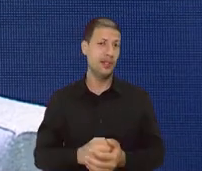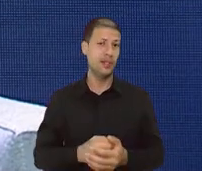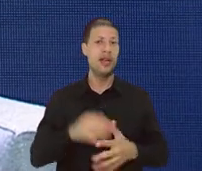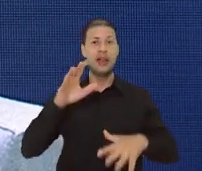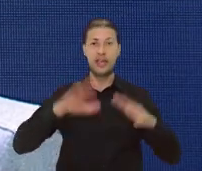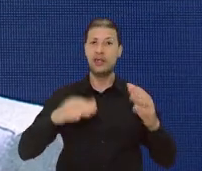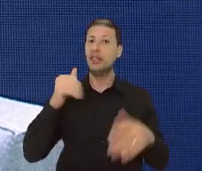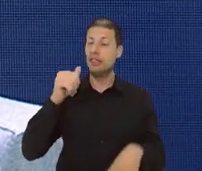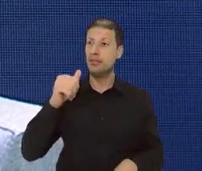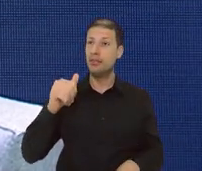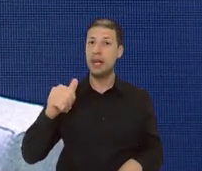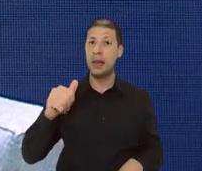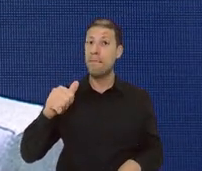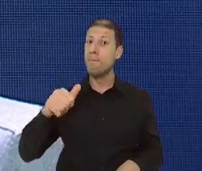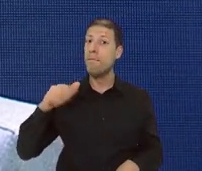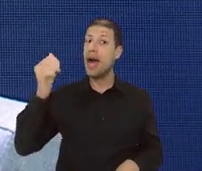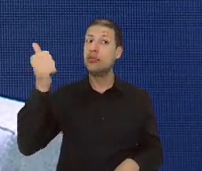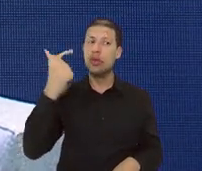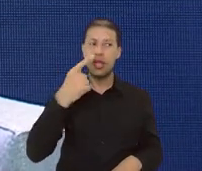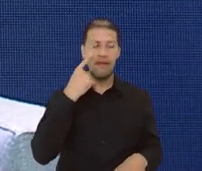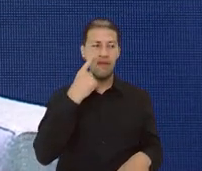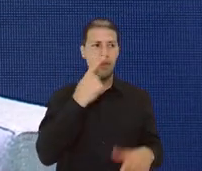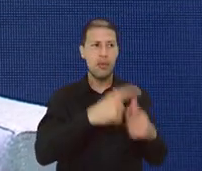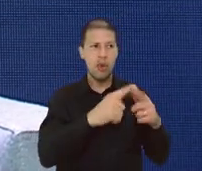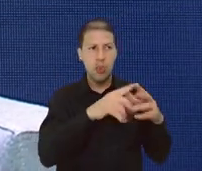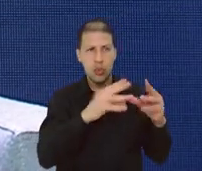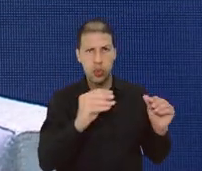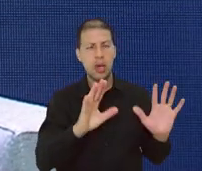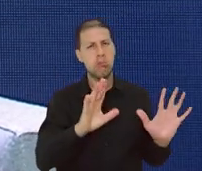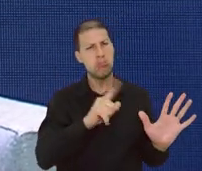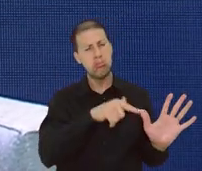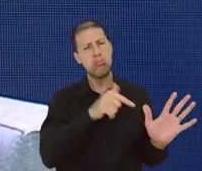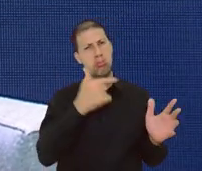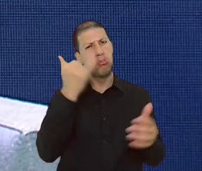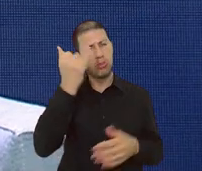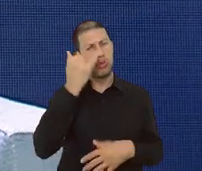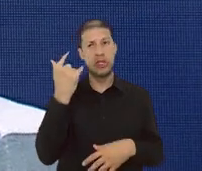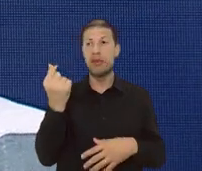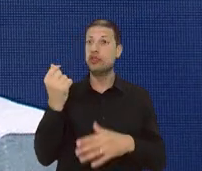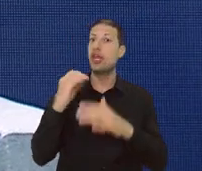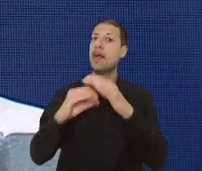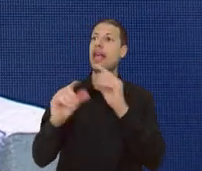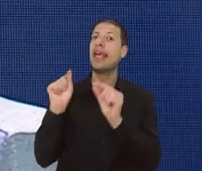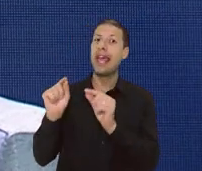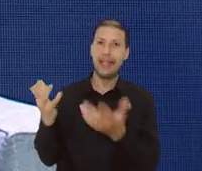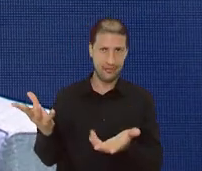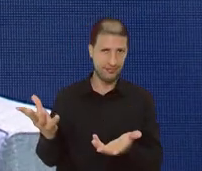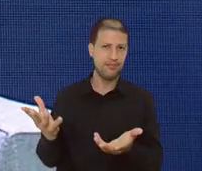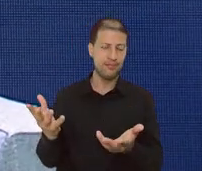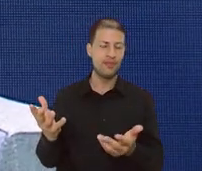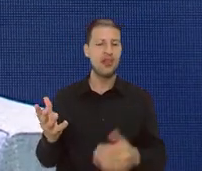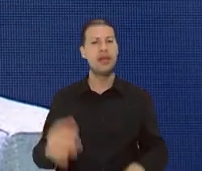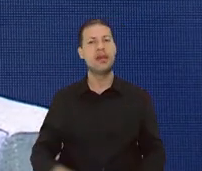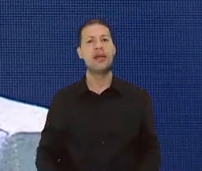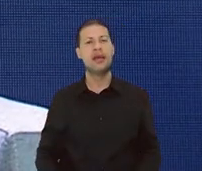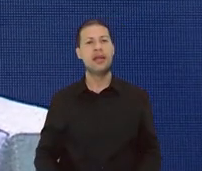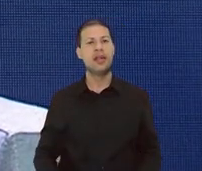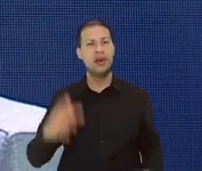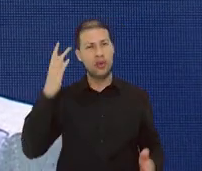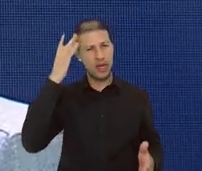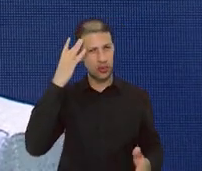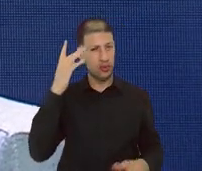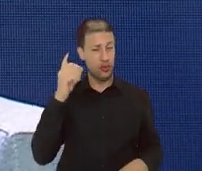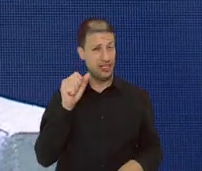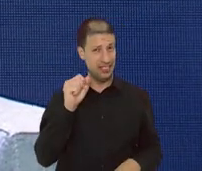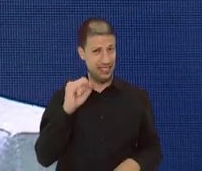que qual que vai ser a saída saída é super importante né mas quem que vai financiar Então acho que se o empreendedor vem